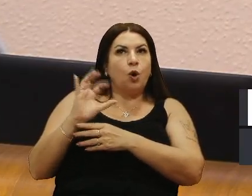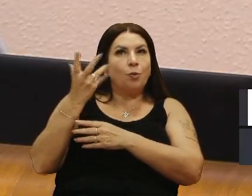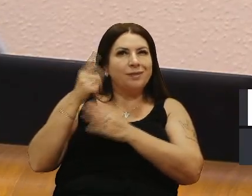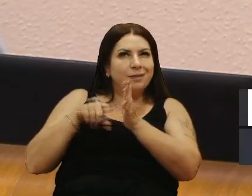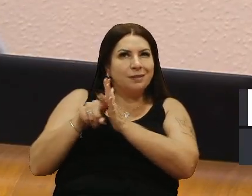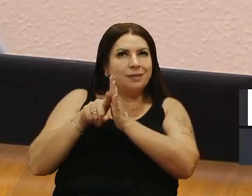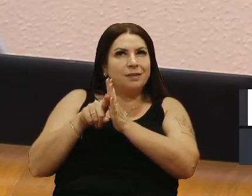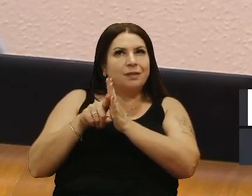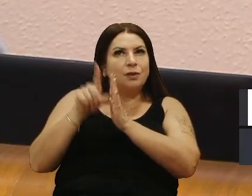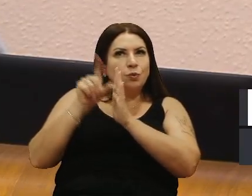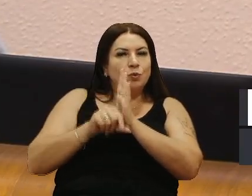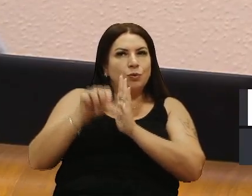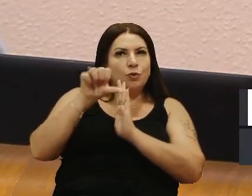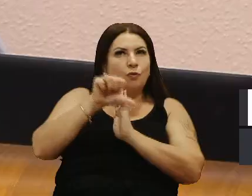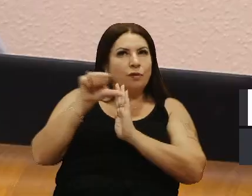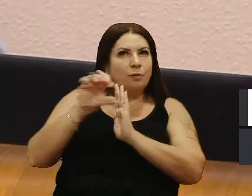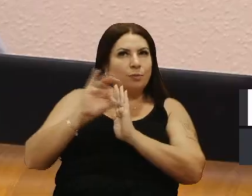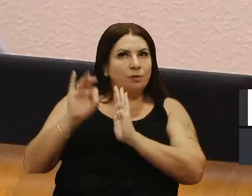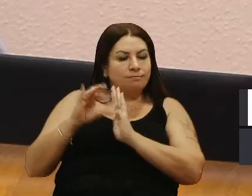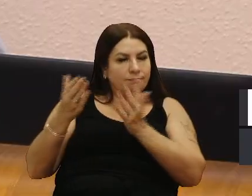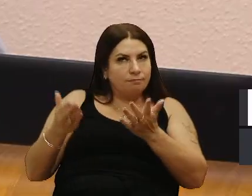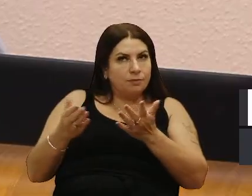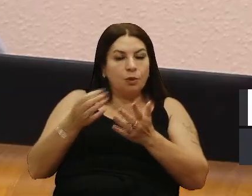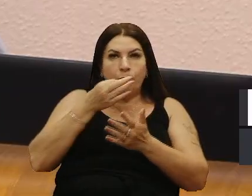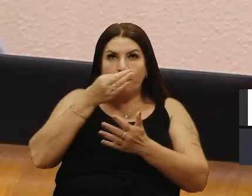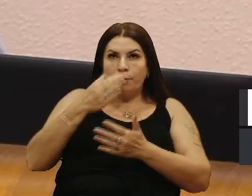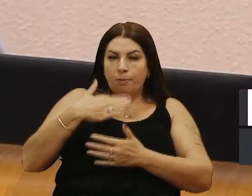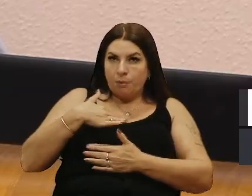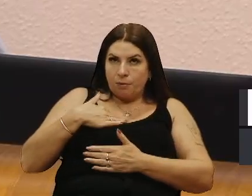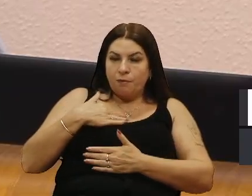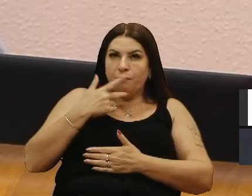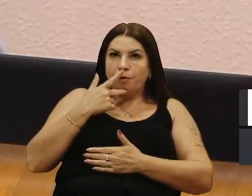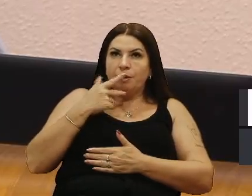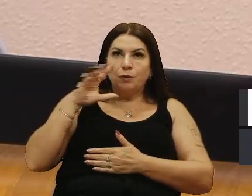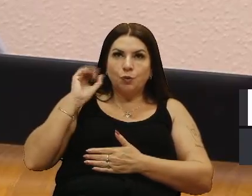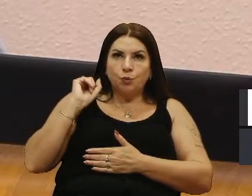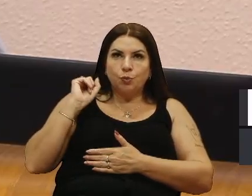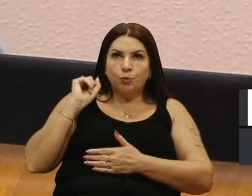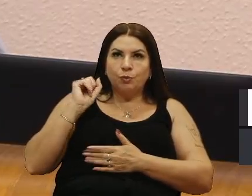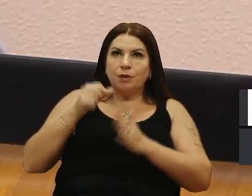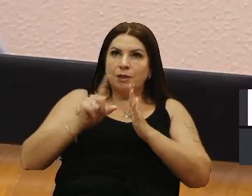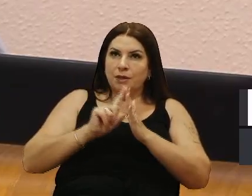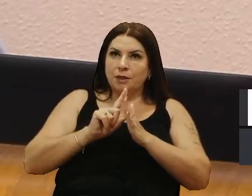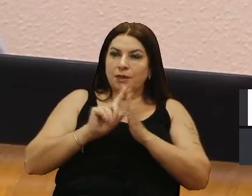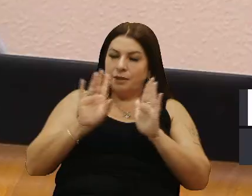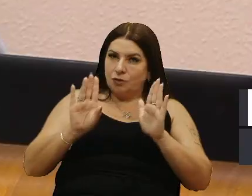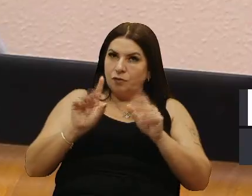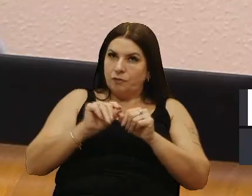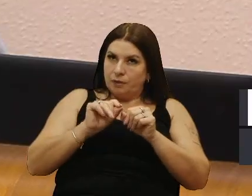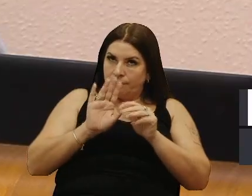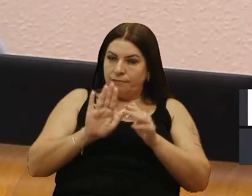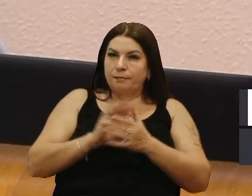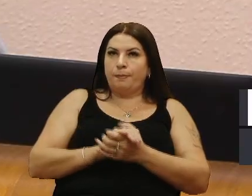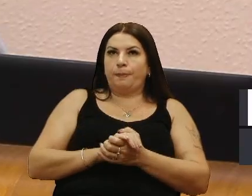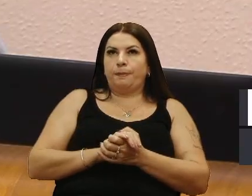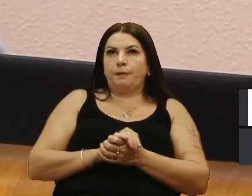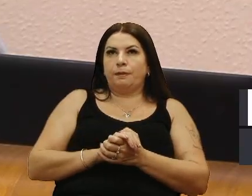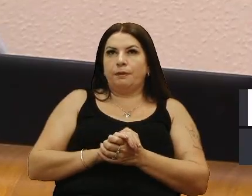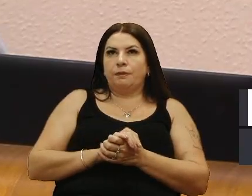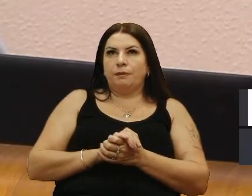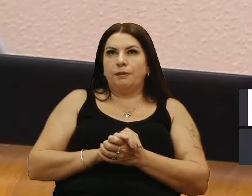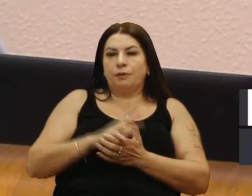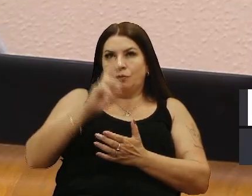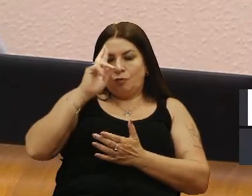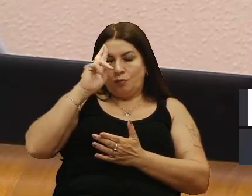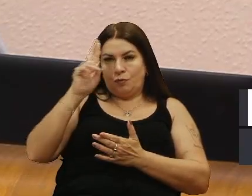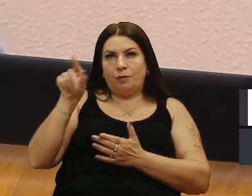quase 99%. Então, a sugestão que eu faço é: escute antes de tomar. O